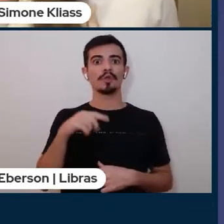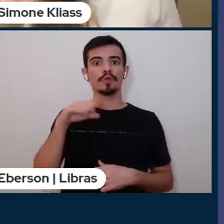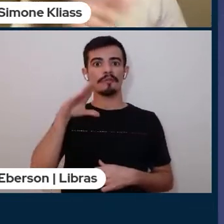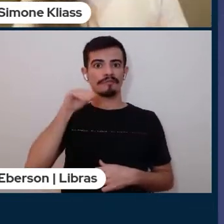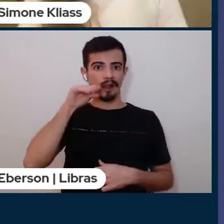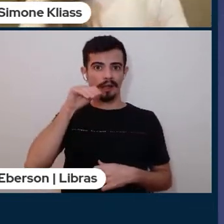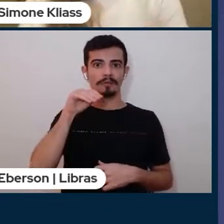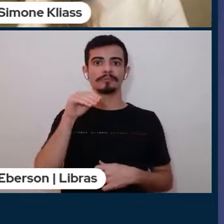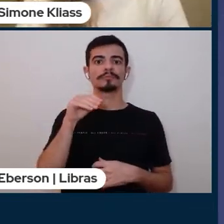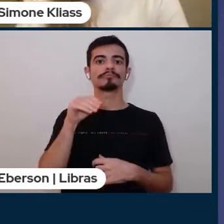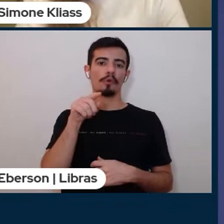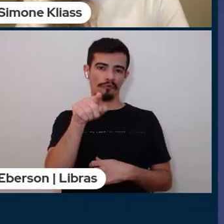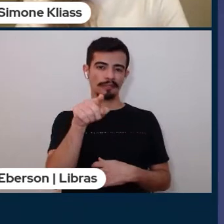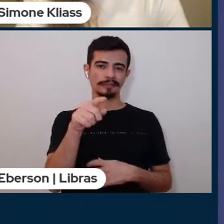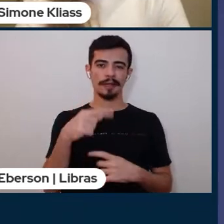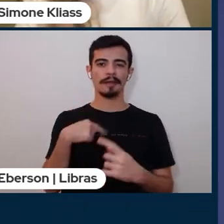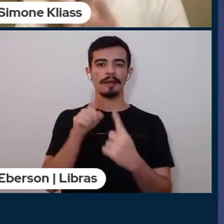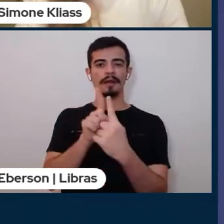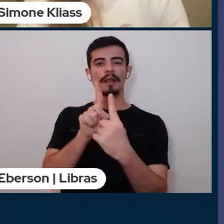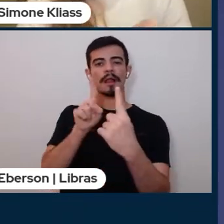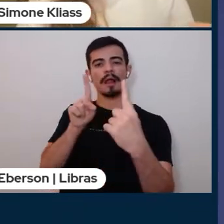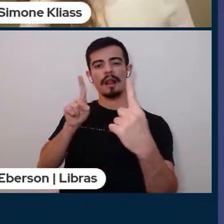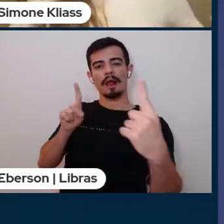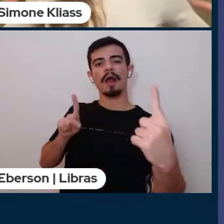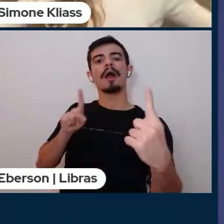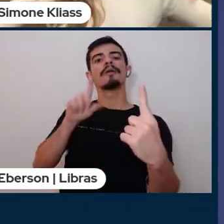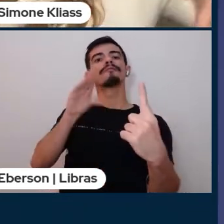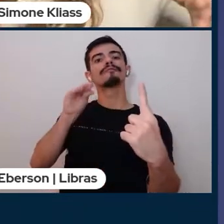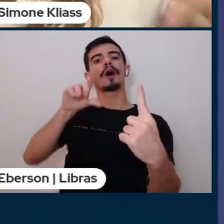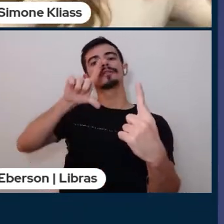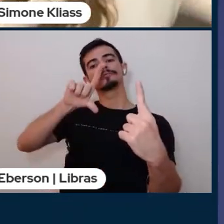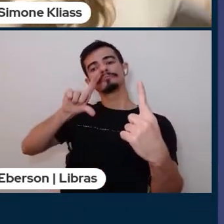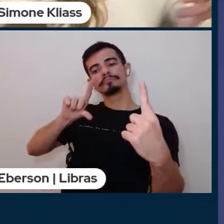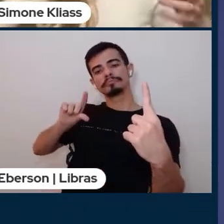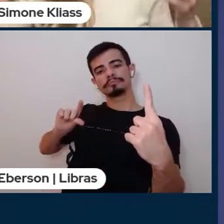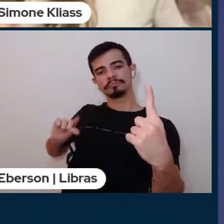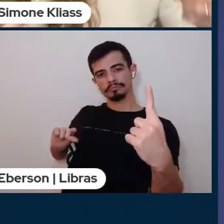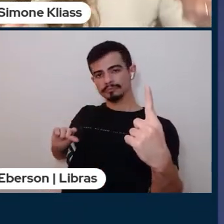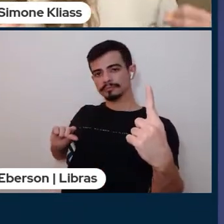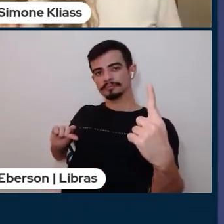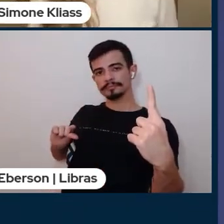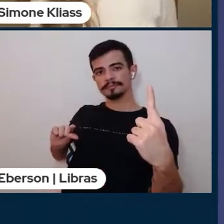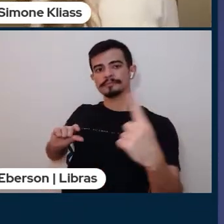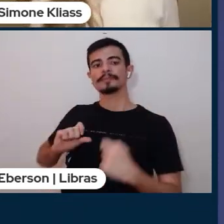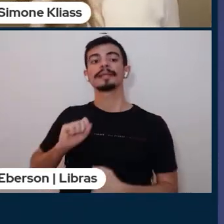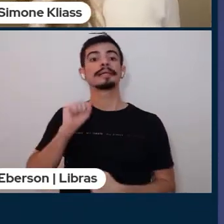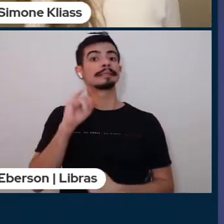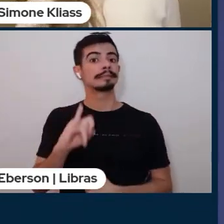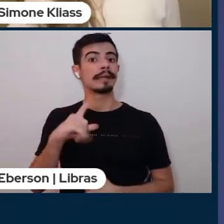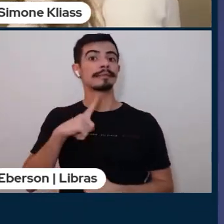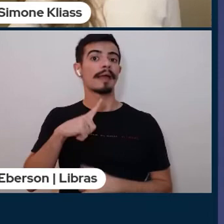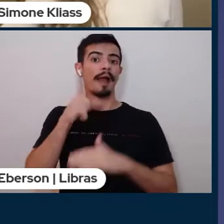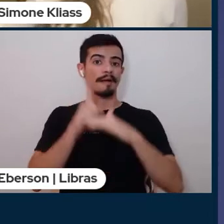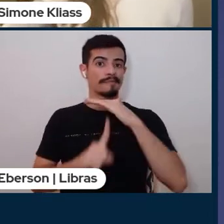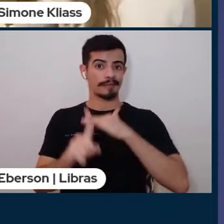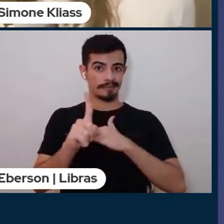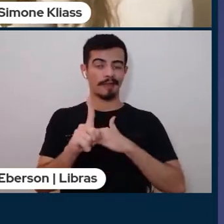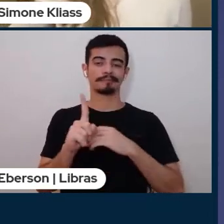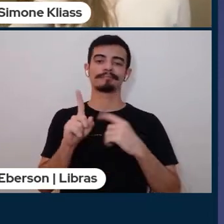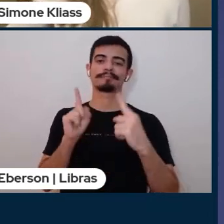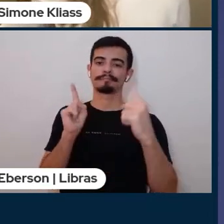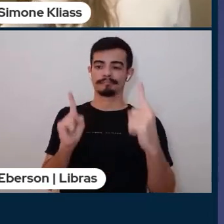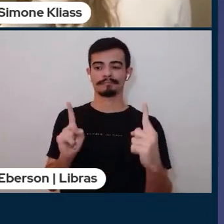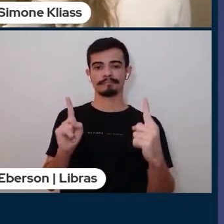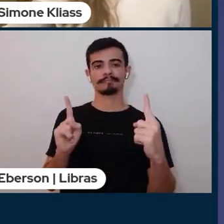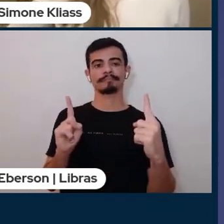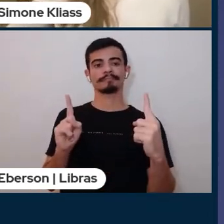meta verso o som da sua voz vai diminuir na mesma forma se eu tô lá com a meu avatarzinho e você um amigo